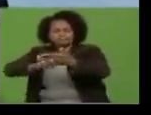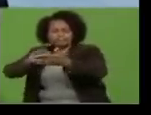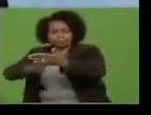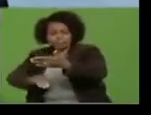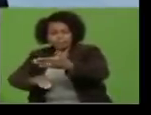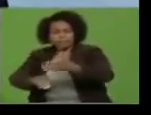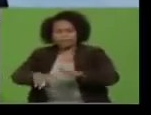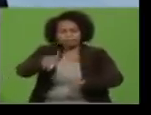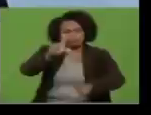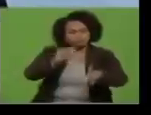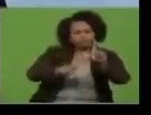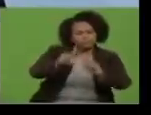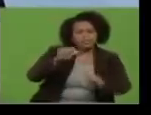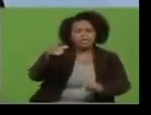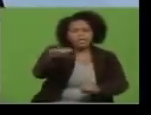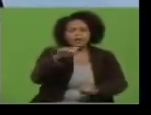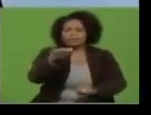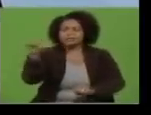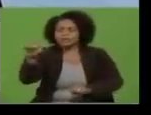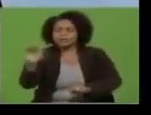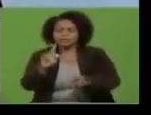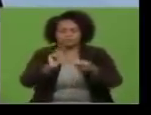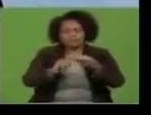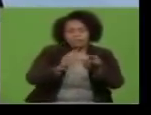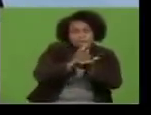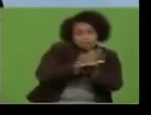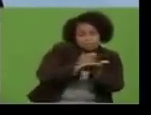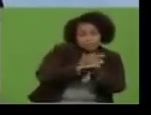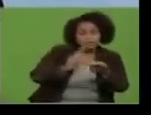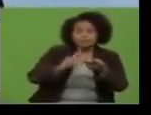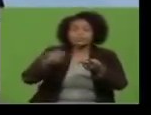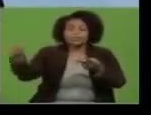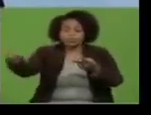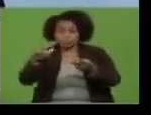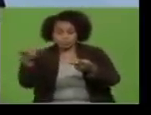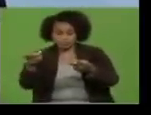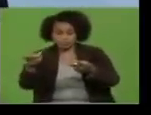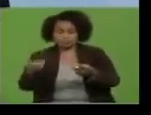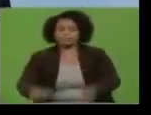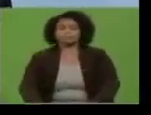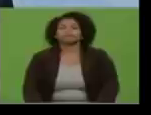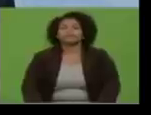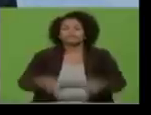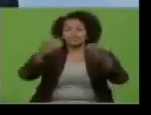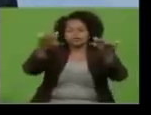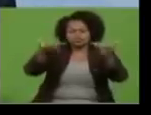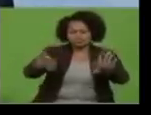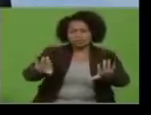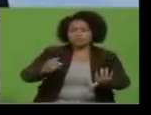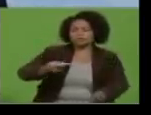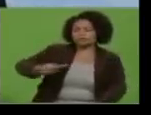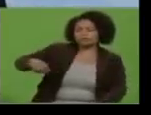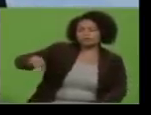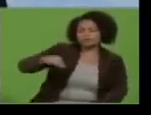cada uma das áreas econômicas e sociais. Foi assim que procedemos à